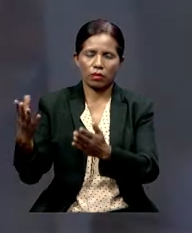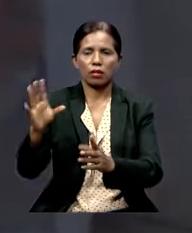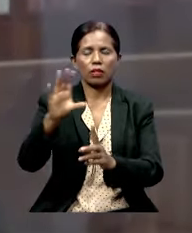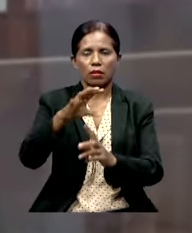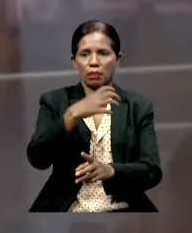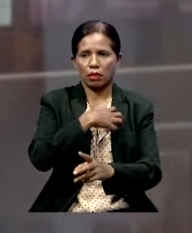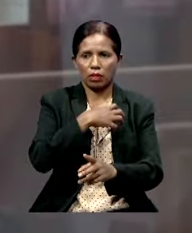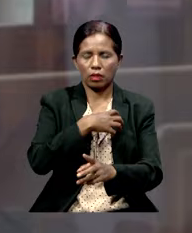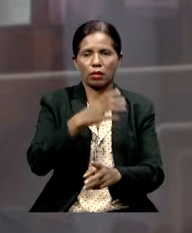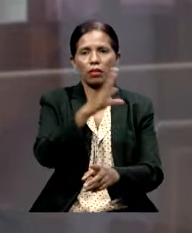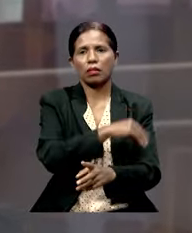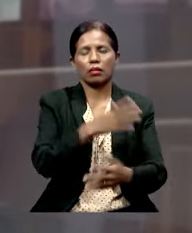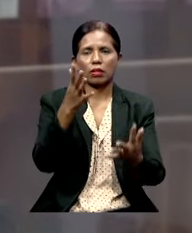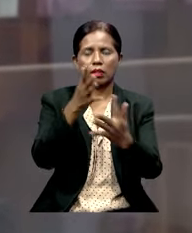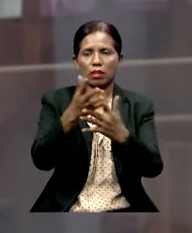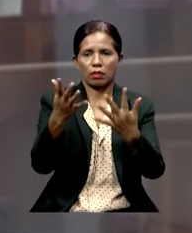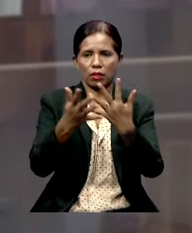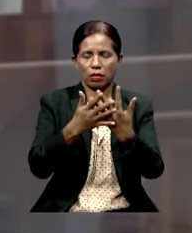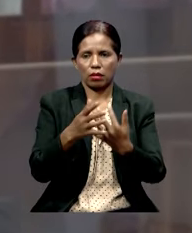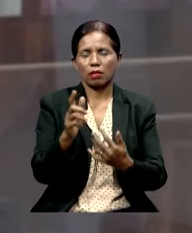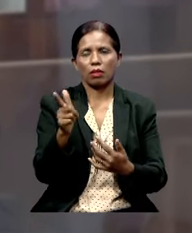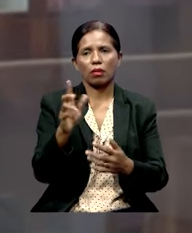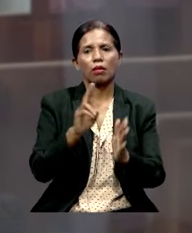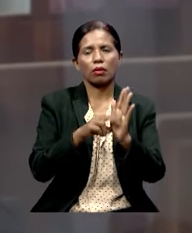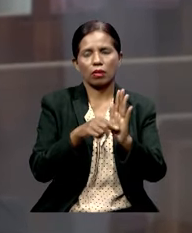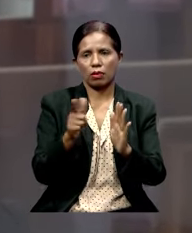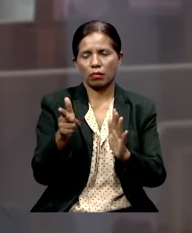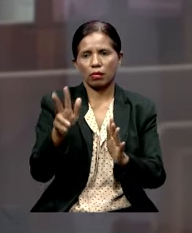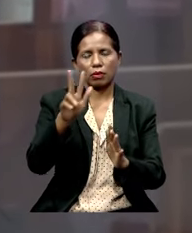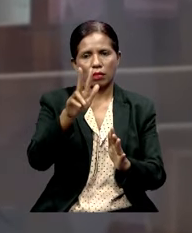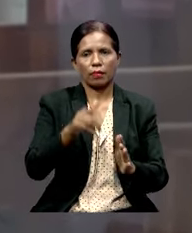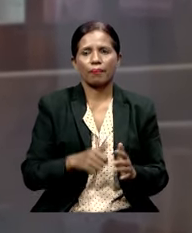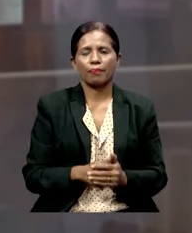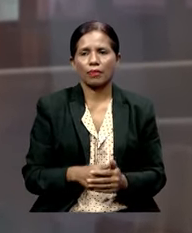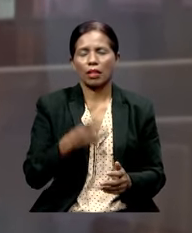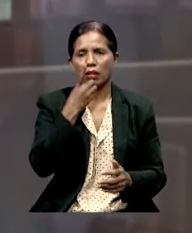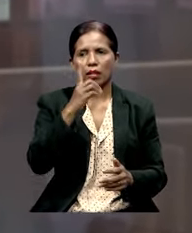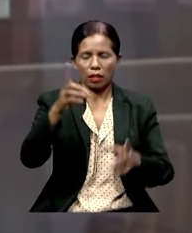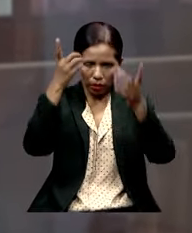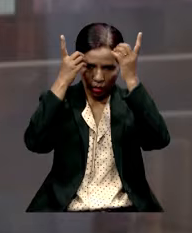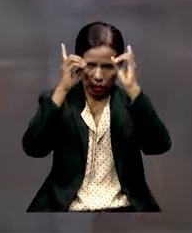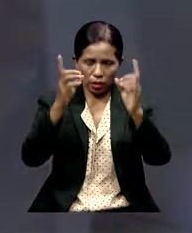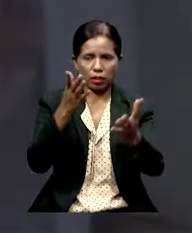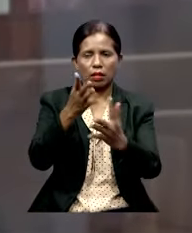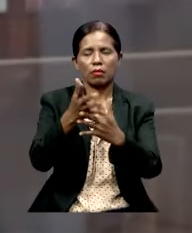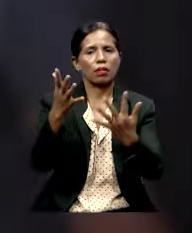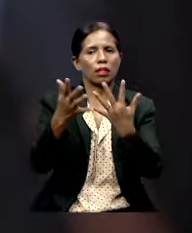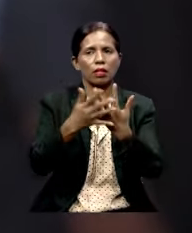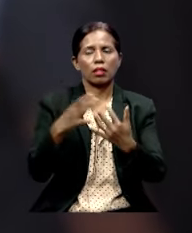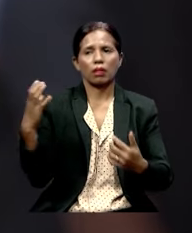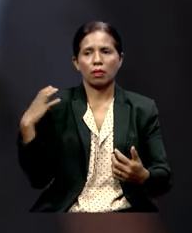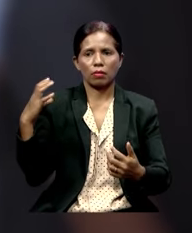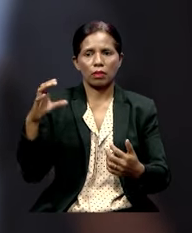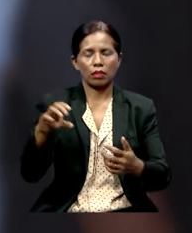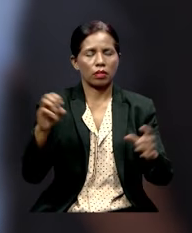dele, o de detém durante horas hito no lore sirua. Arguido declara decide tamasela kalai ne competência